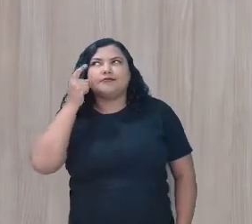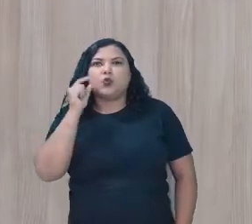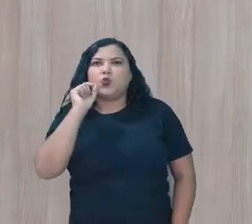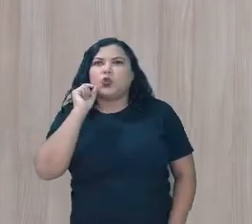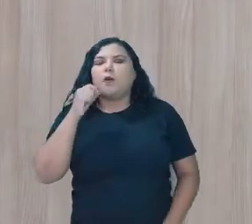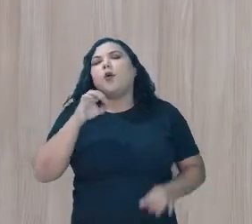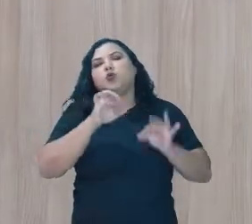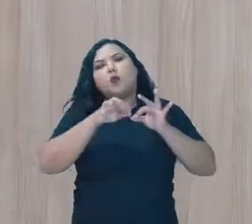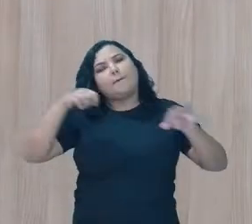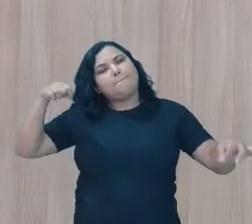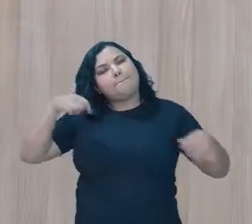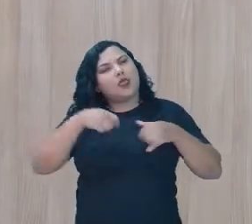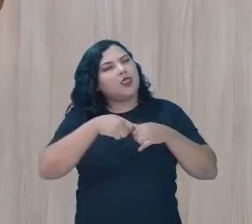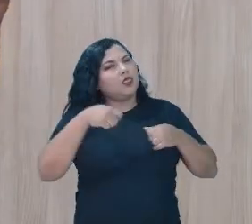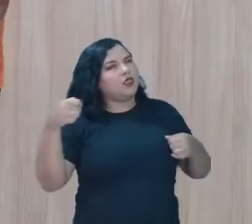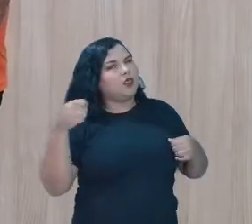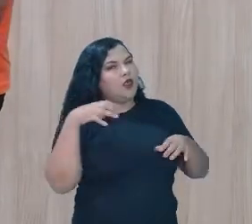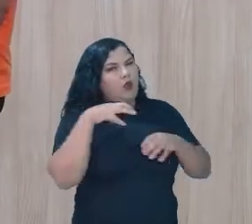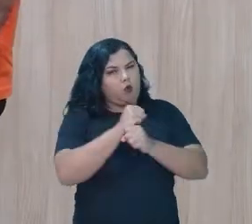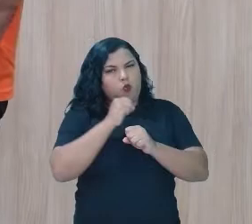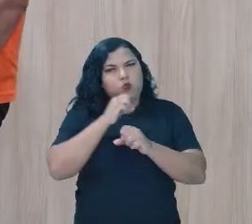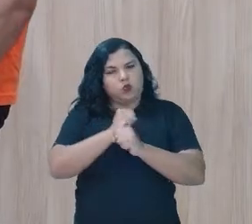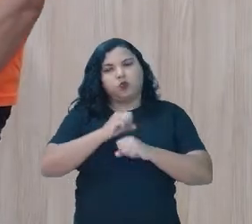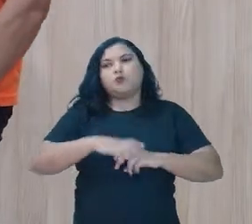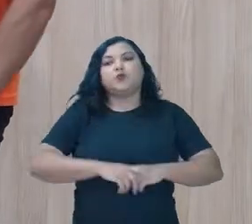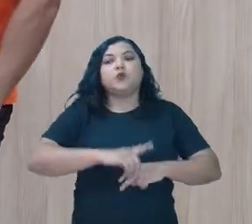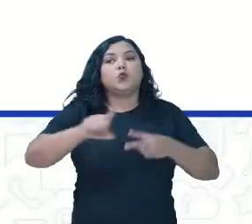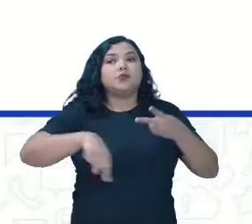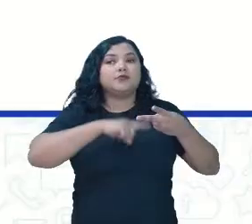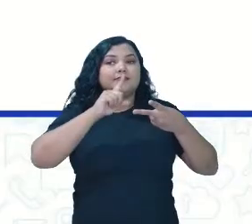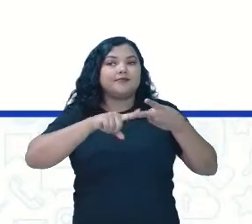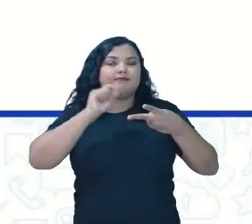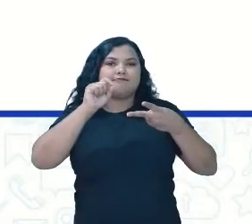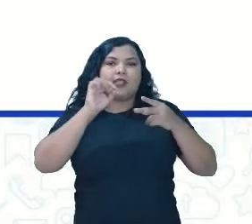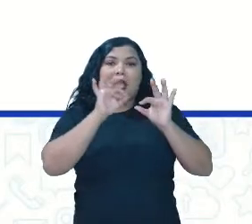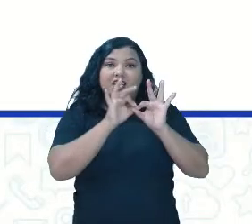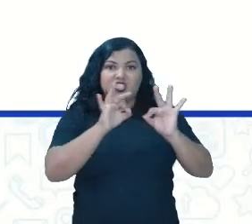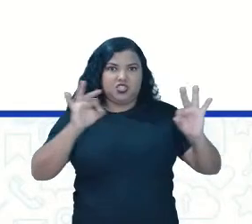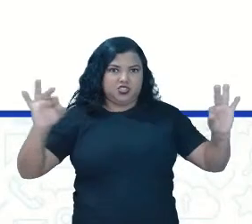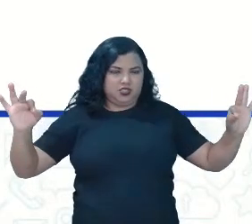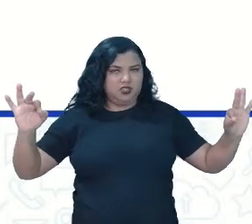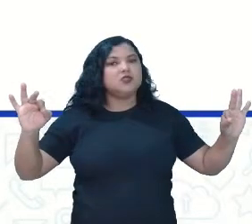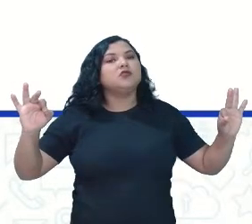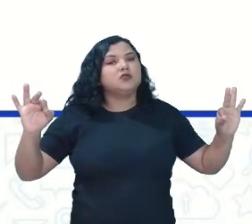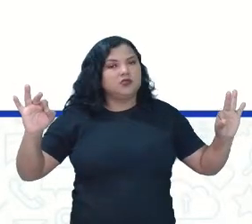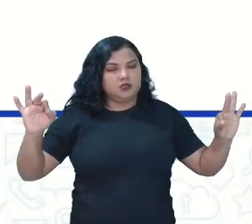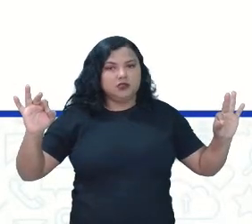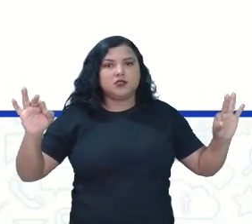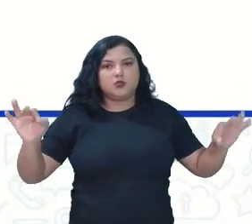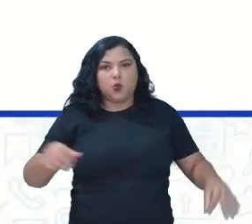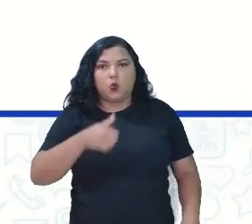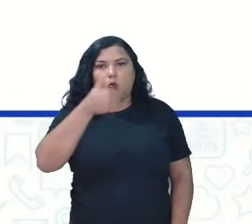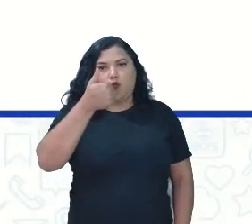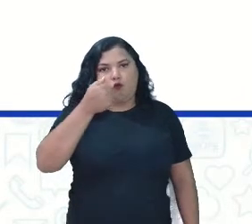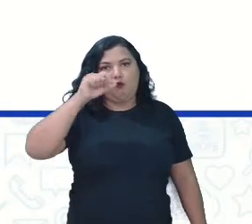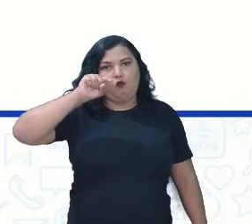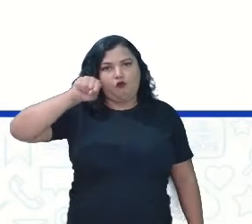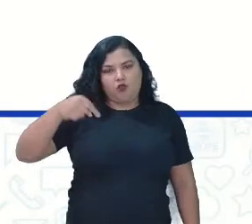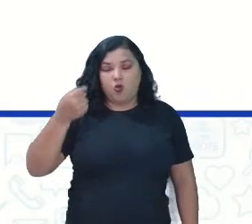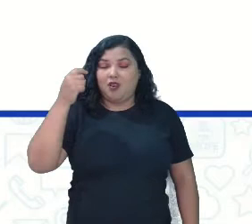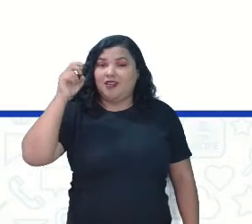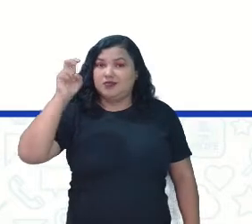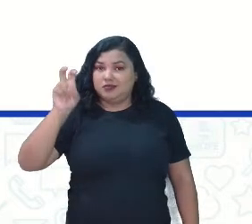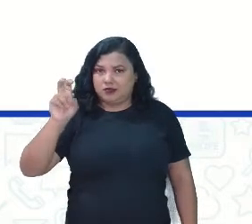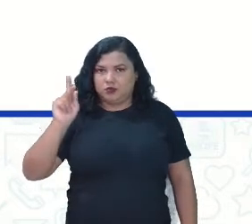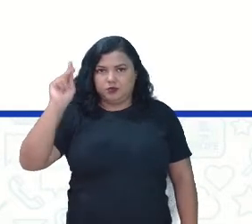do que pode ser medido, que eu tenho aí o tempo, certo? O segundo é a distância, tá? Que eu coloquei aqui de